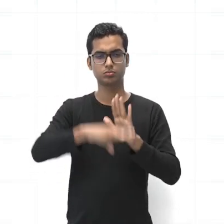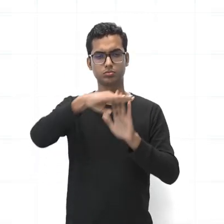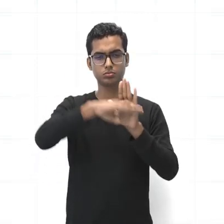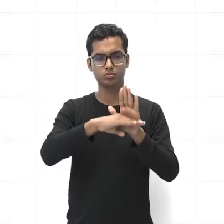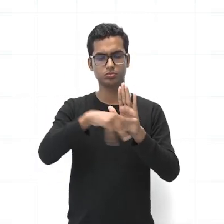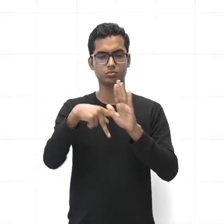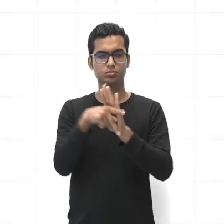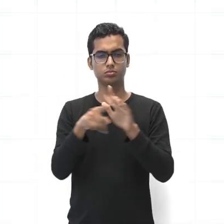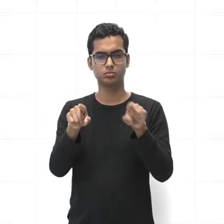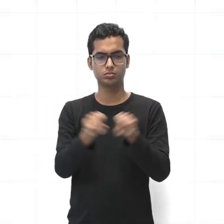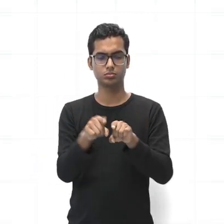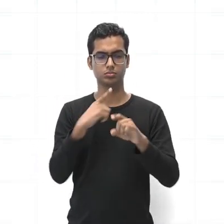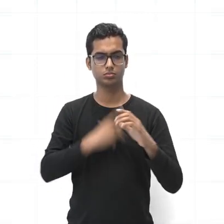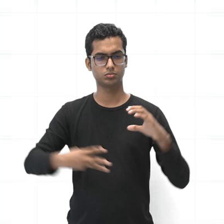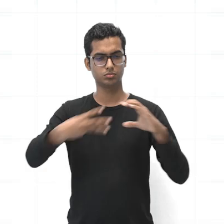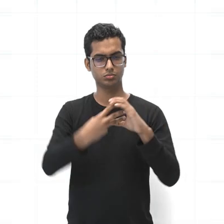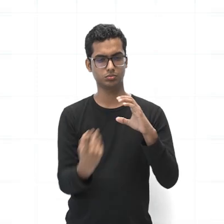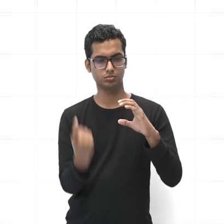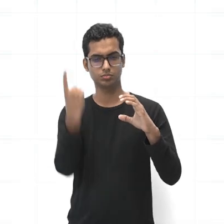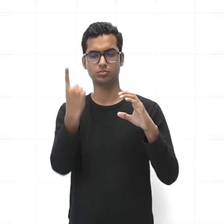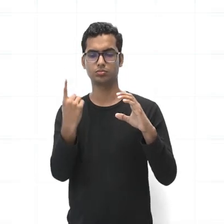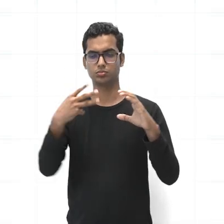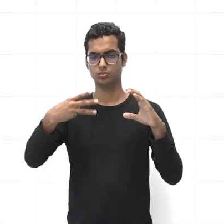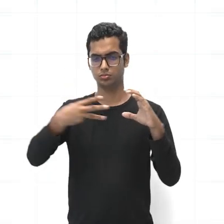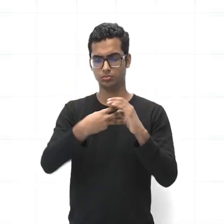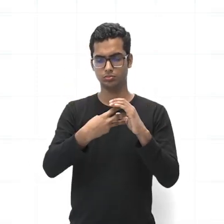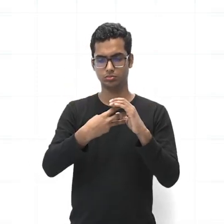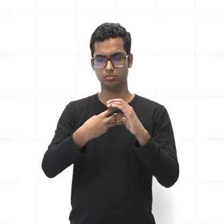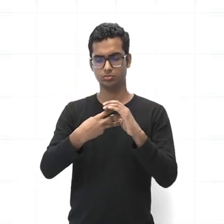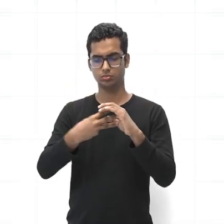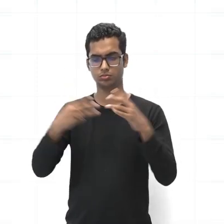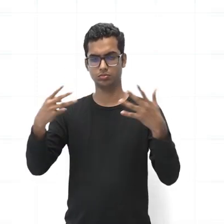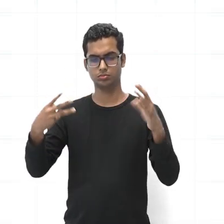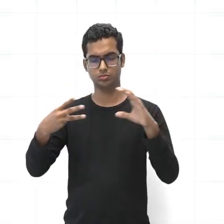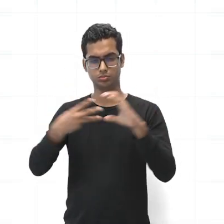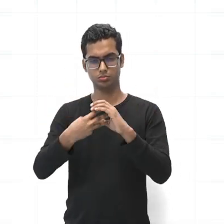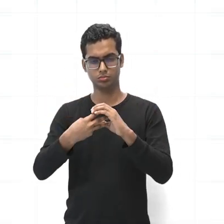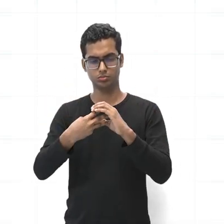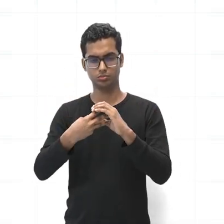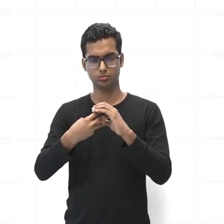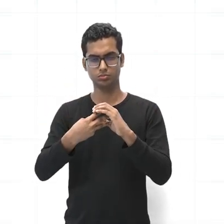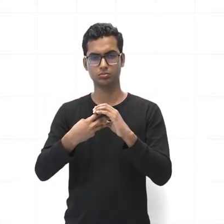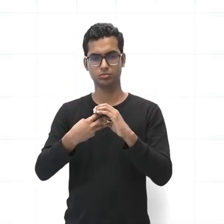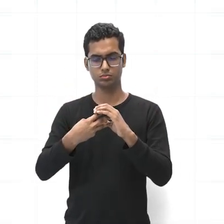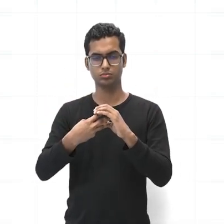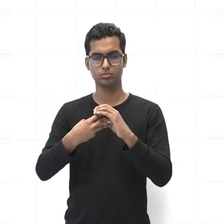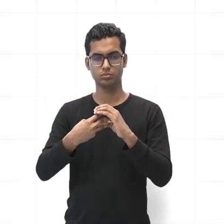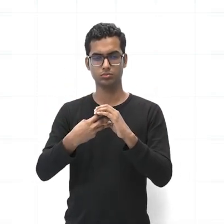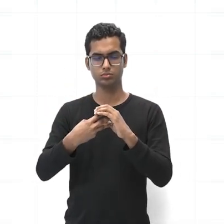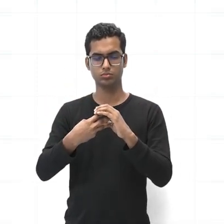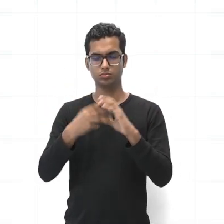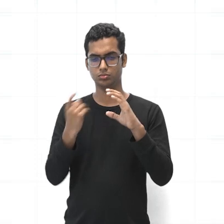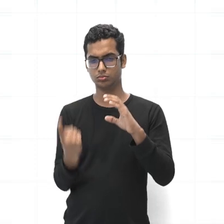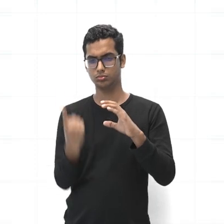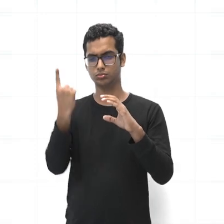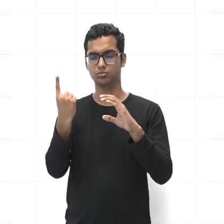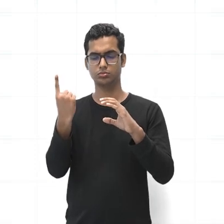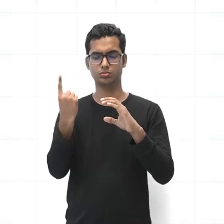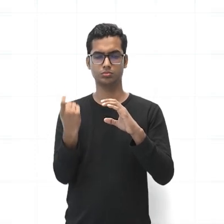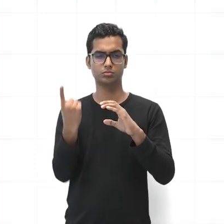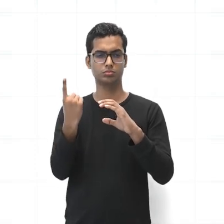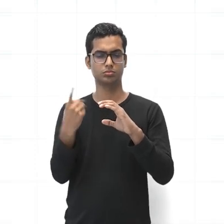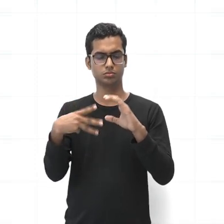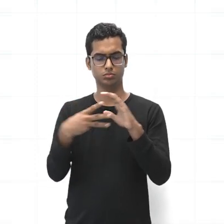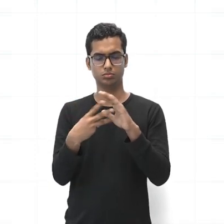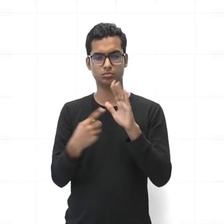organismos unicelulares, que são aqueles que apresentam o corpo formado por uma única célula. Como exemplo, nós